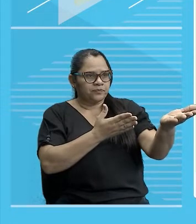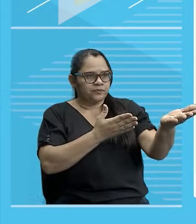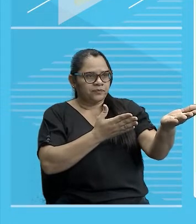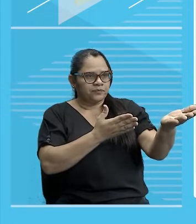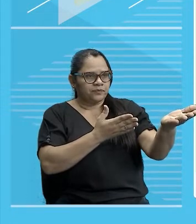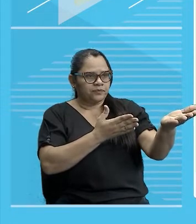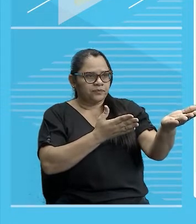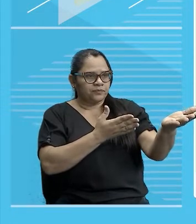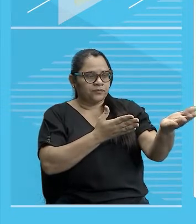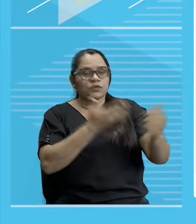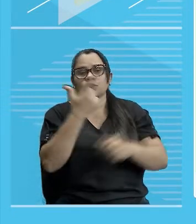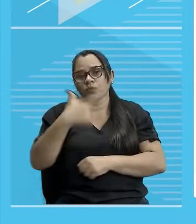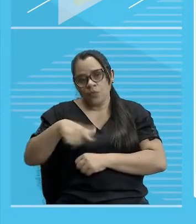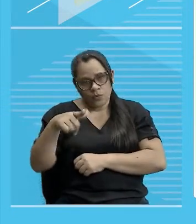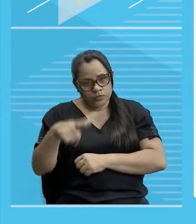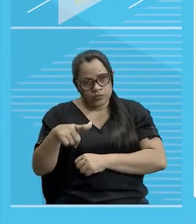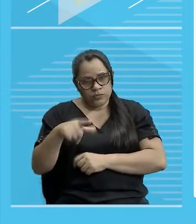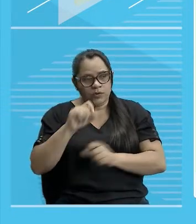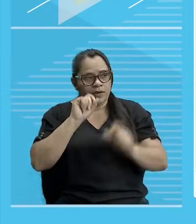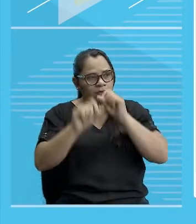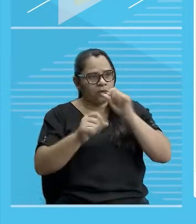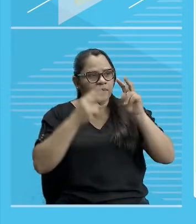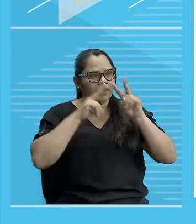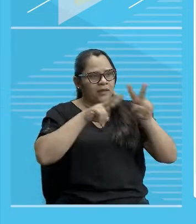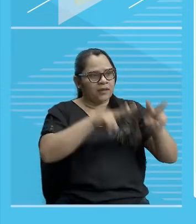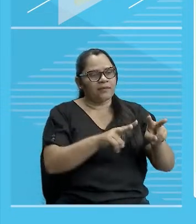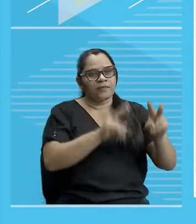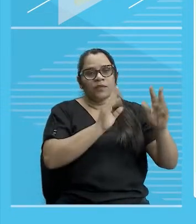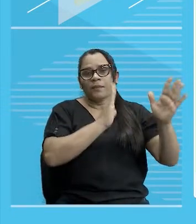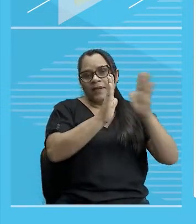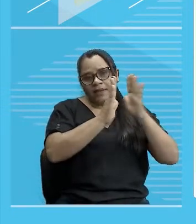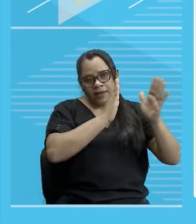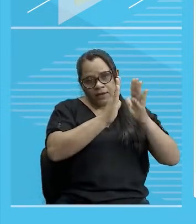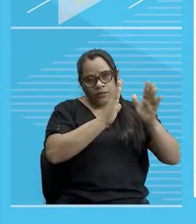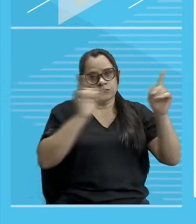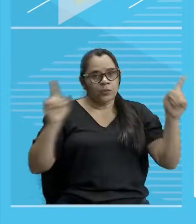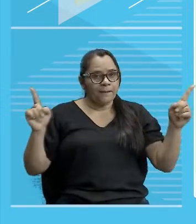aqui médio médio prazo